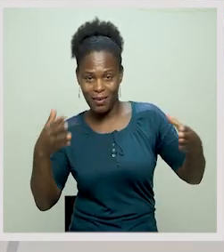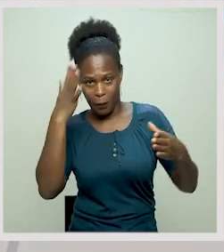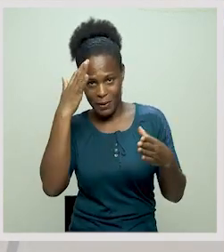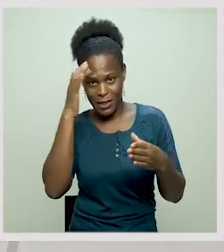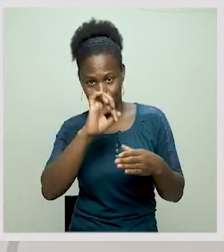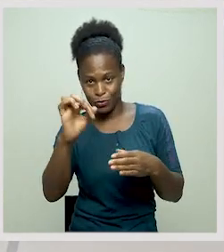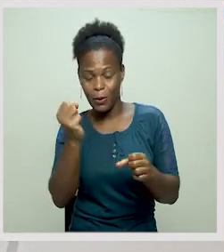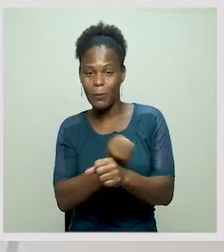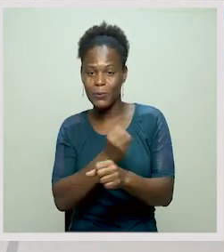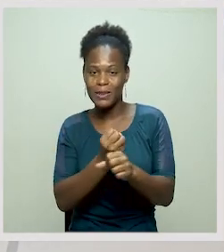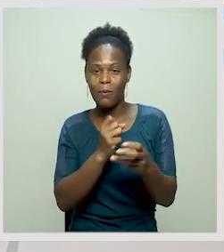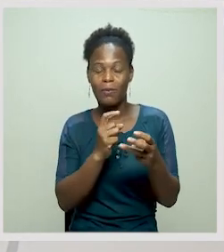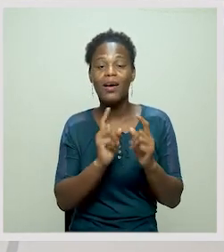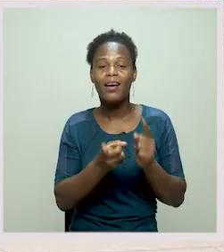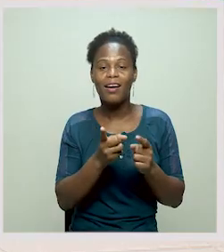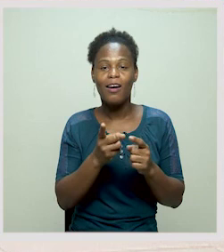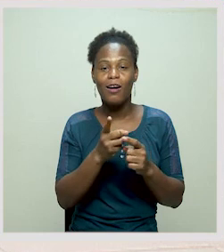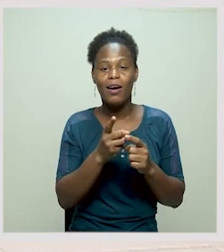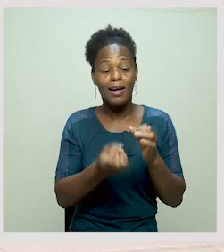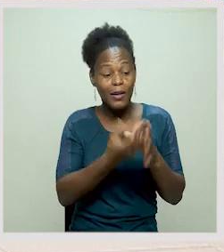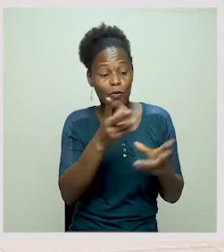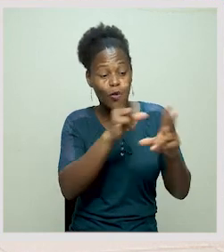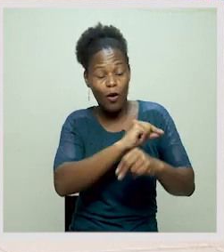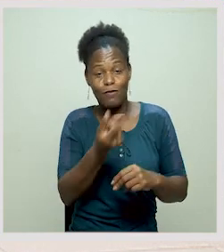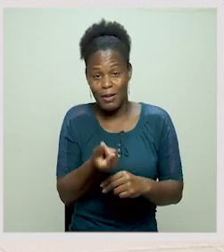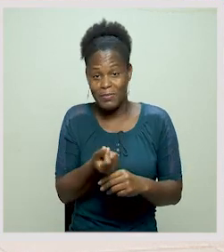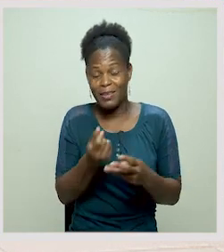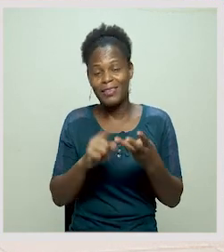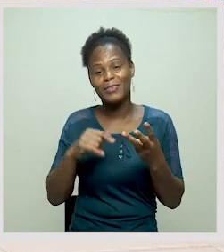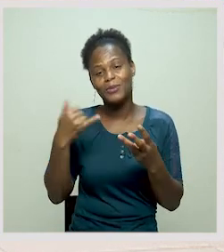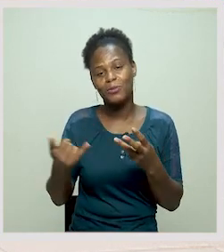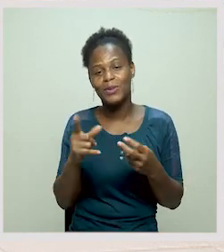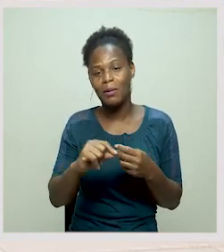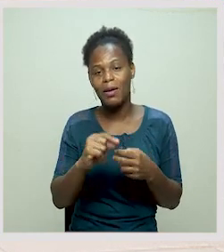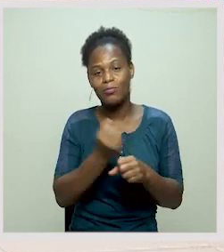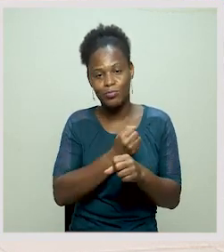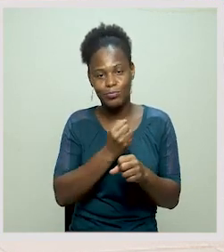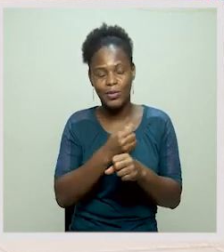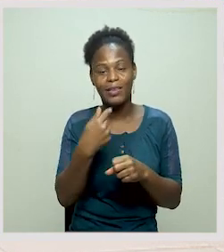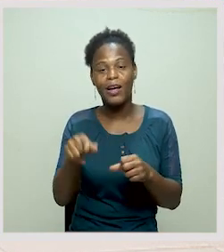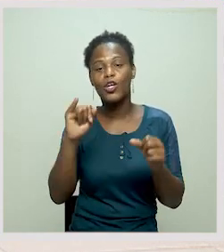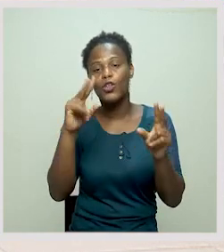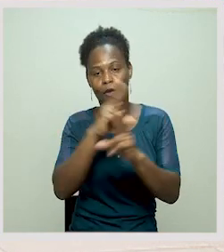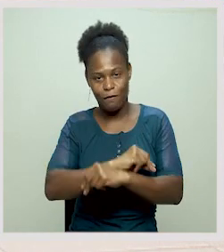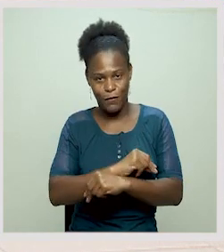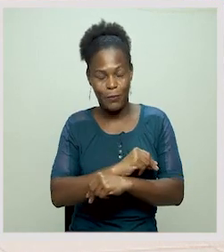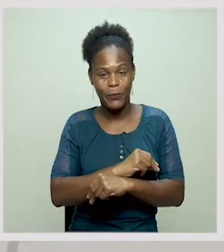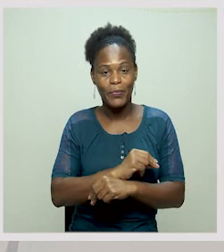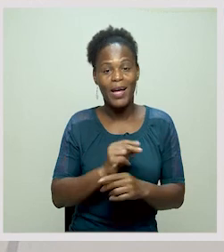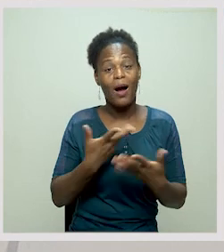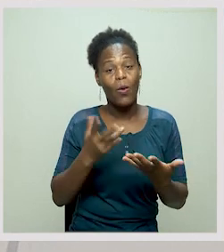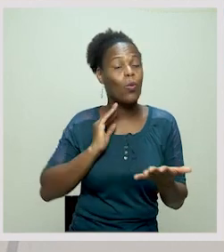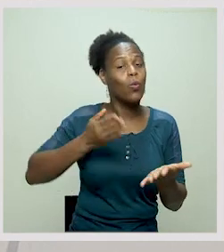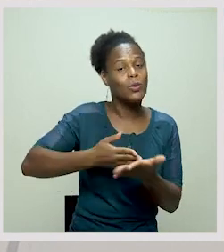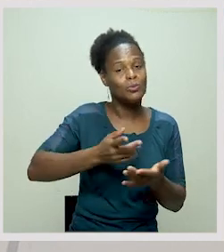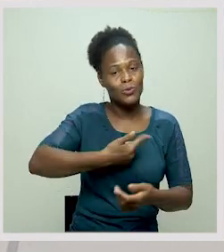aumentar a capacidade produtiva, que é a formação de novo capital, e tem a função de inovação. E